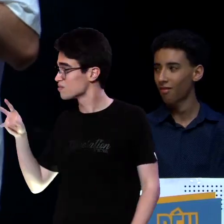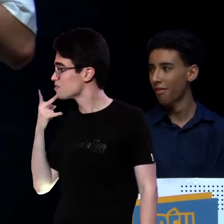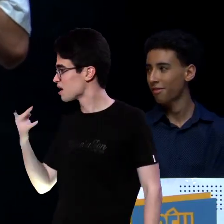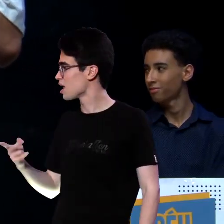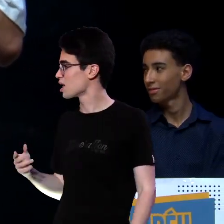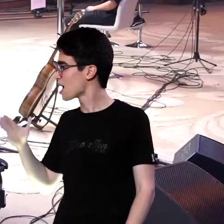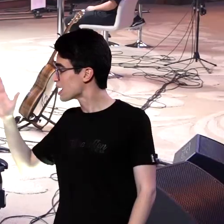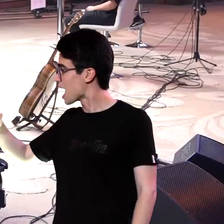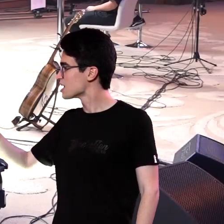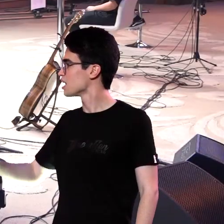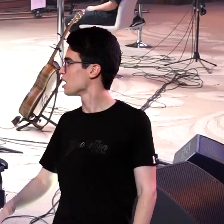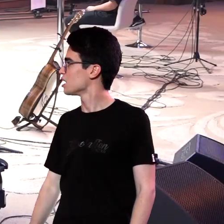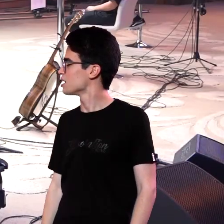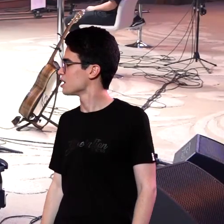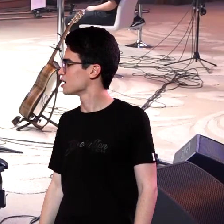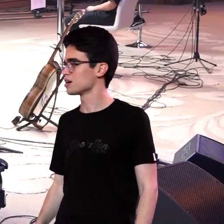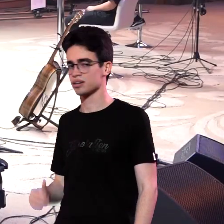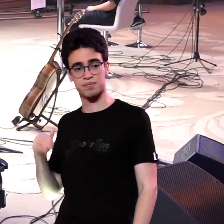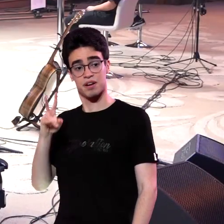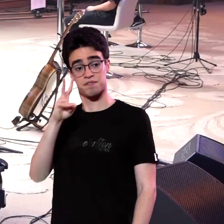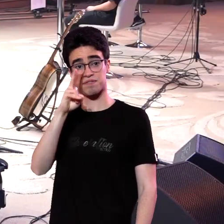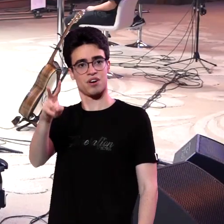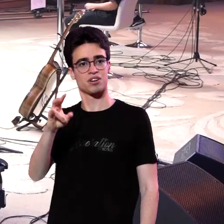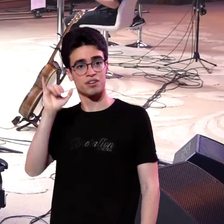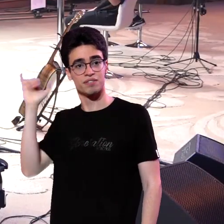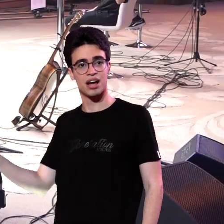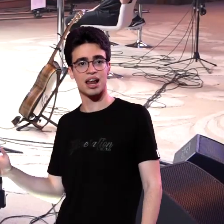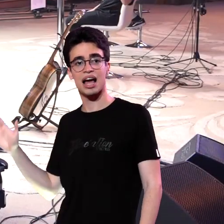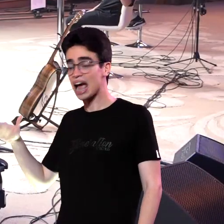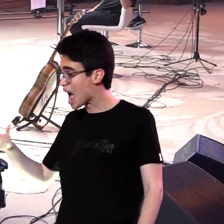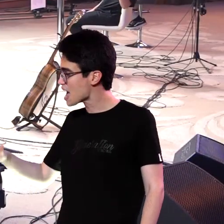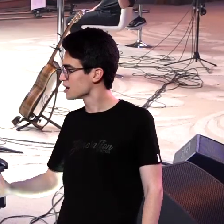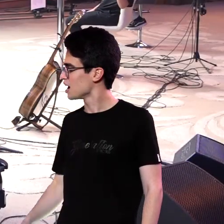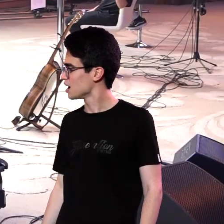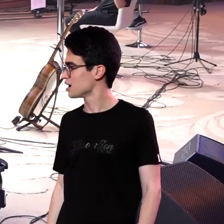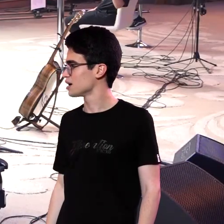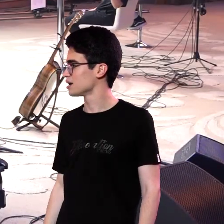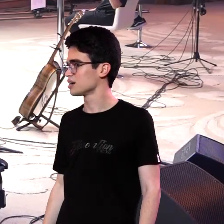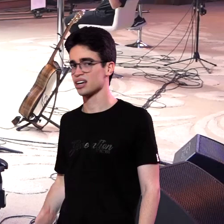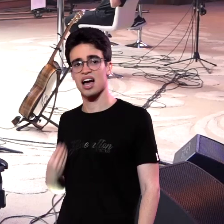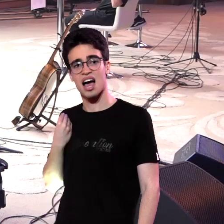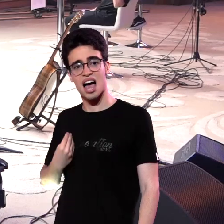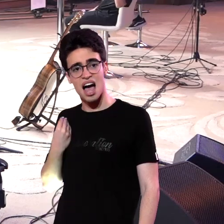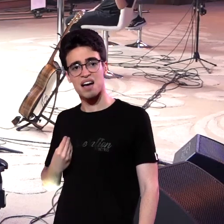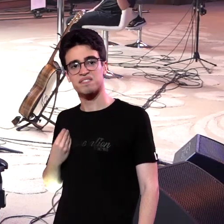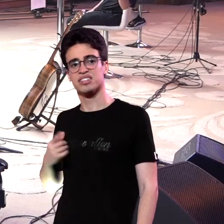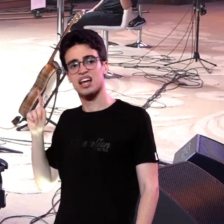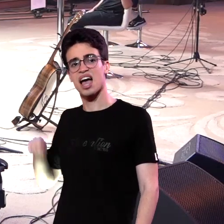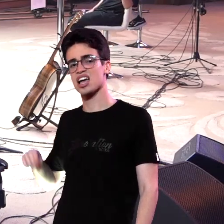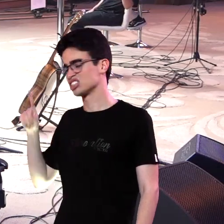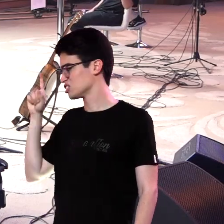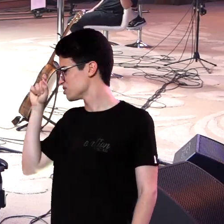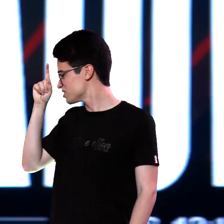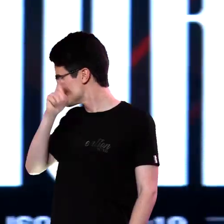fala, cara, mais alto que você não está no velório, cara, a vida é difícil.